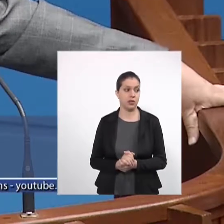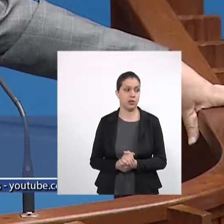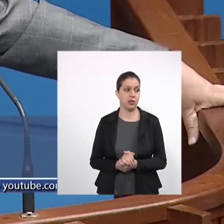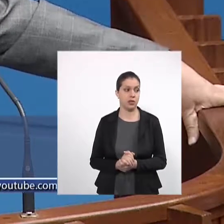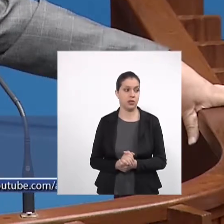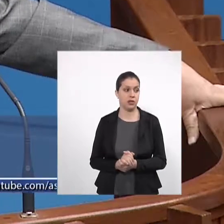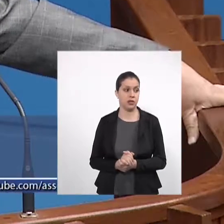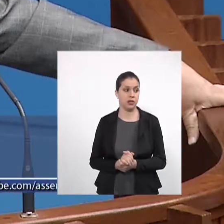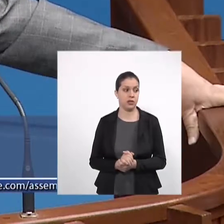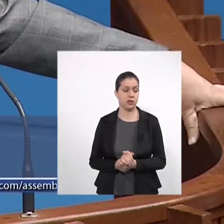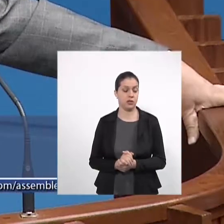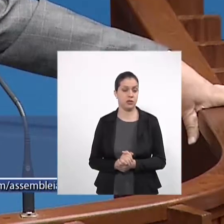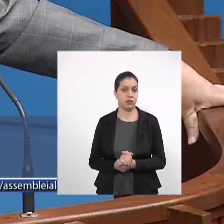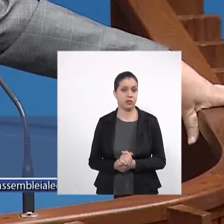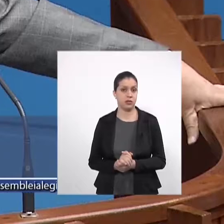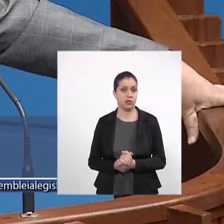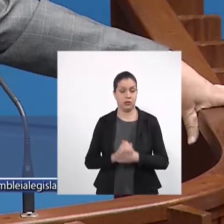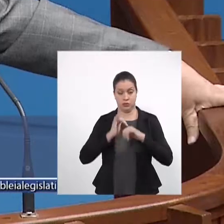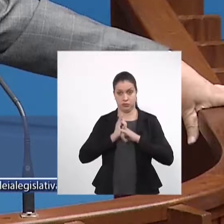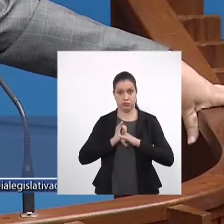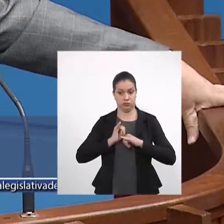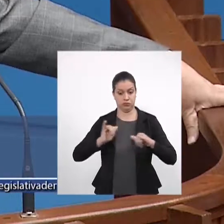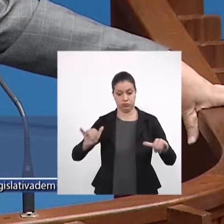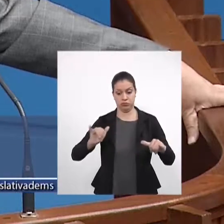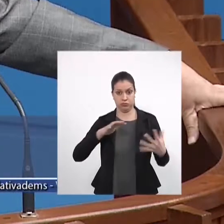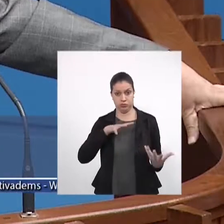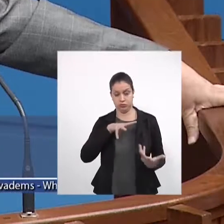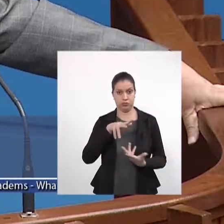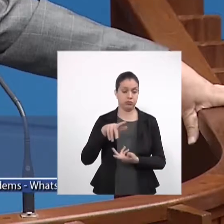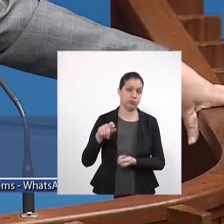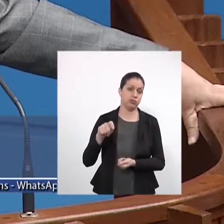rede mundial, mas